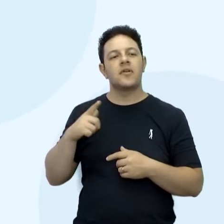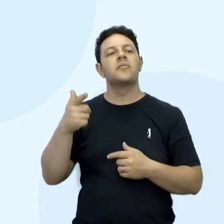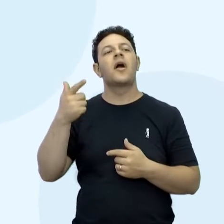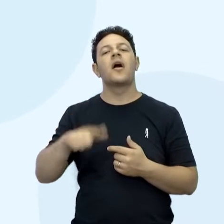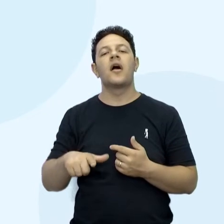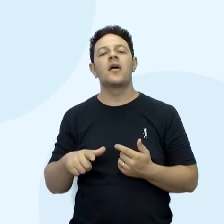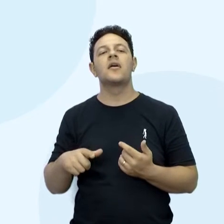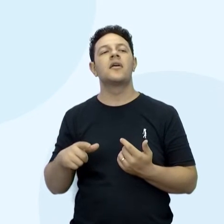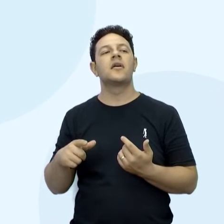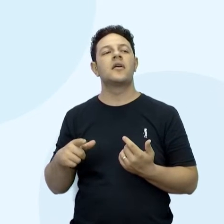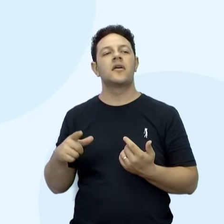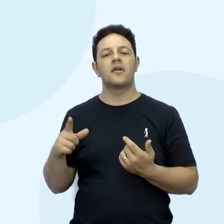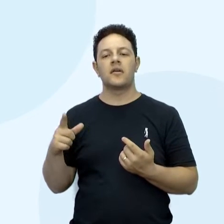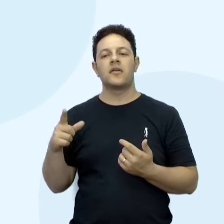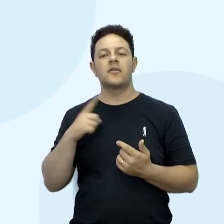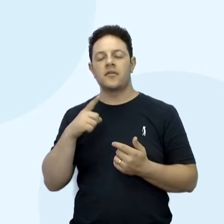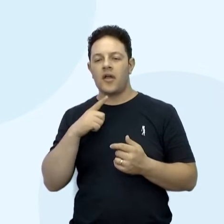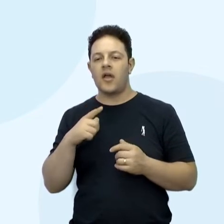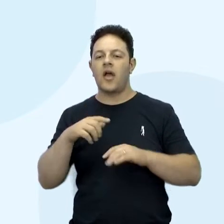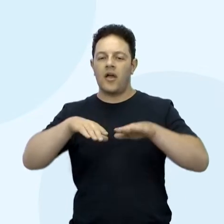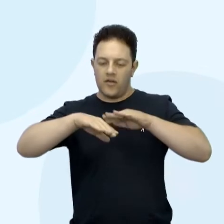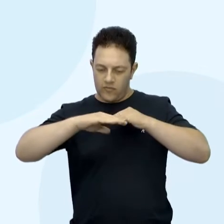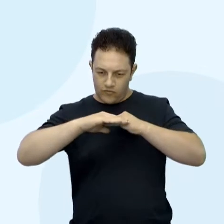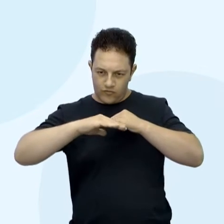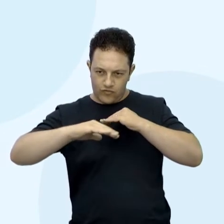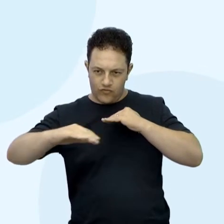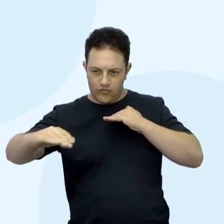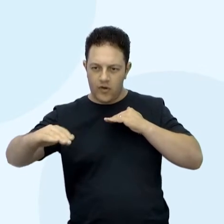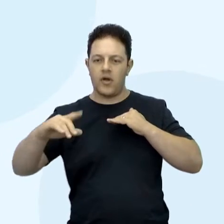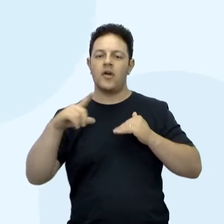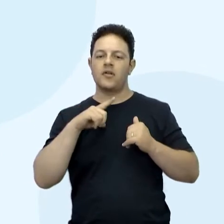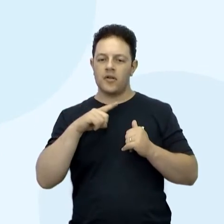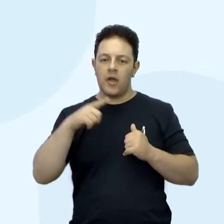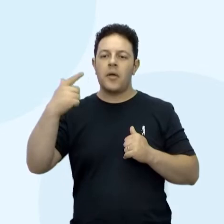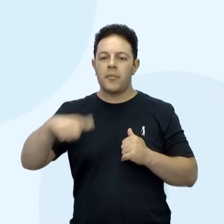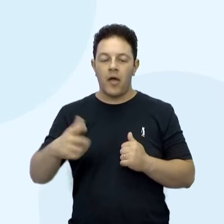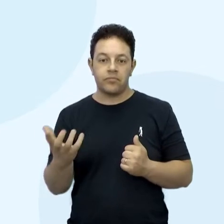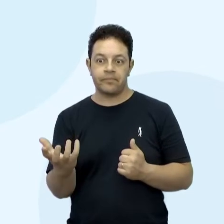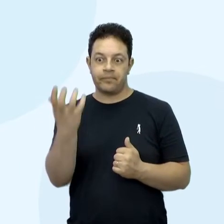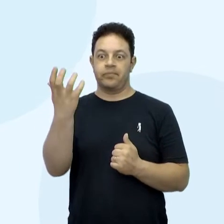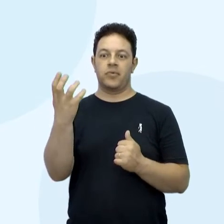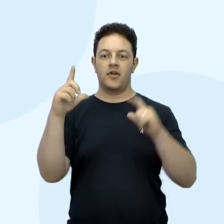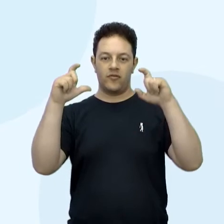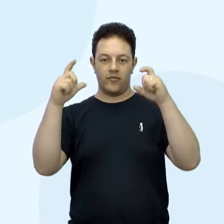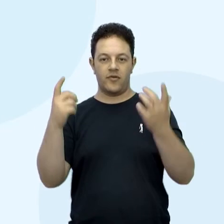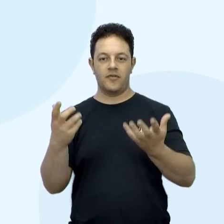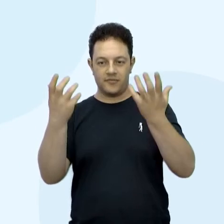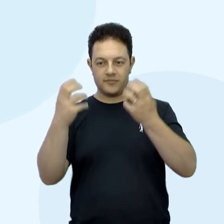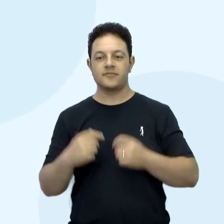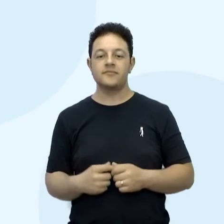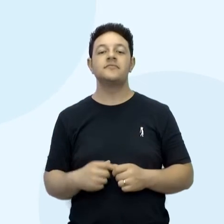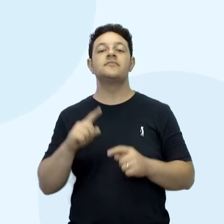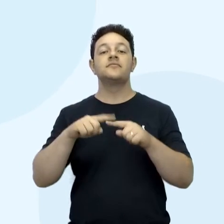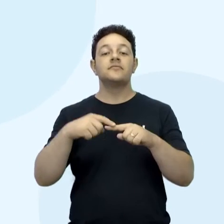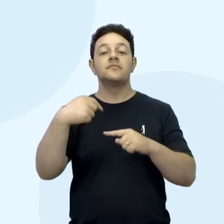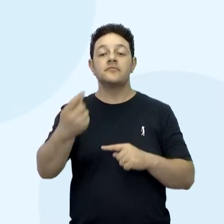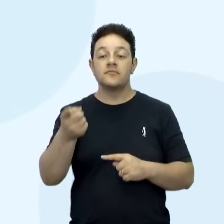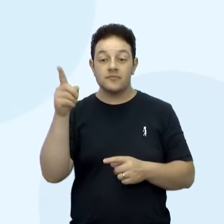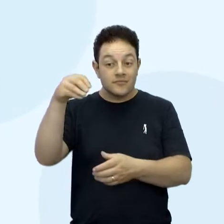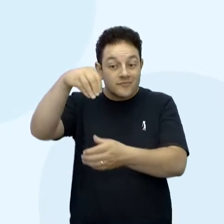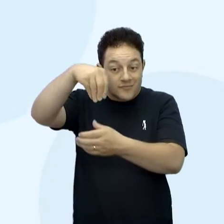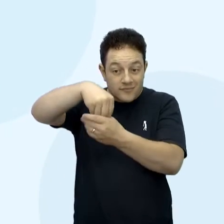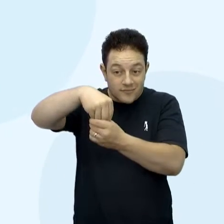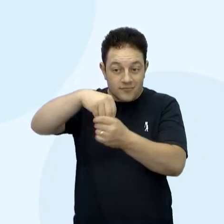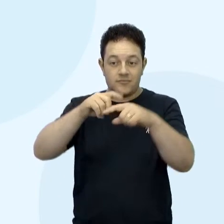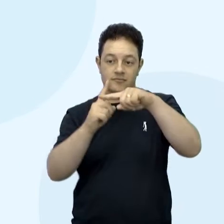nós temos a rua asfaltada, a gente tem uma maior nitidez na imagem, né? E vamos avançar um pouquinho.